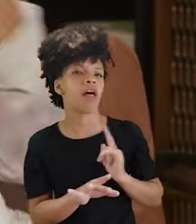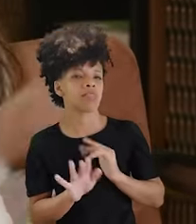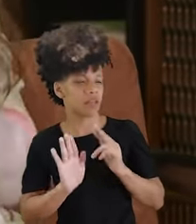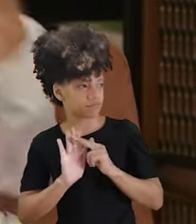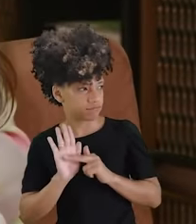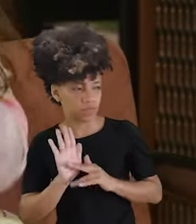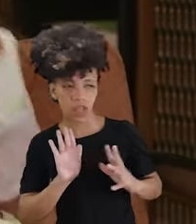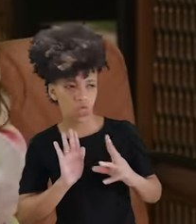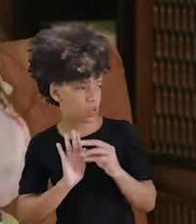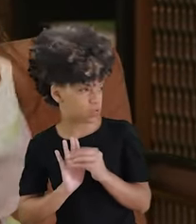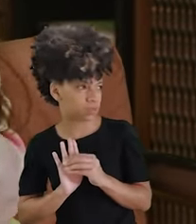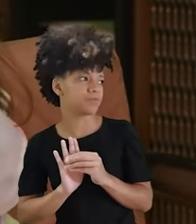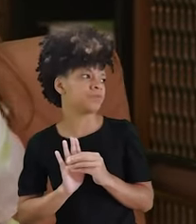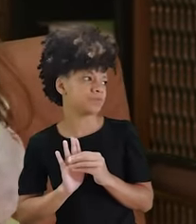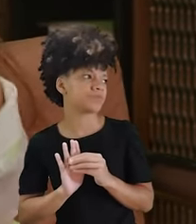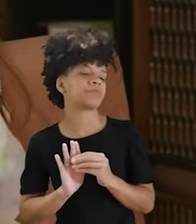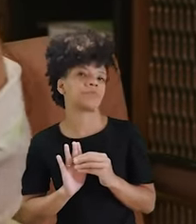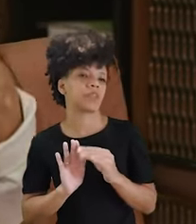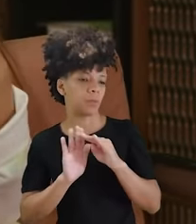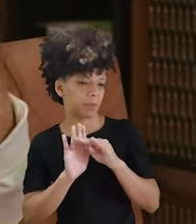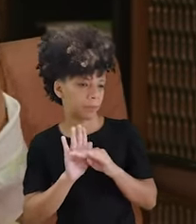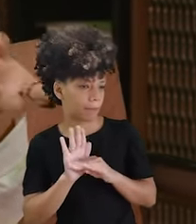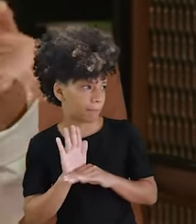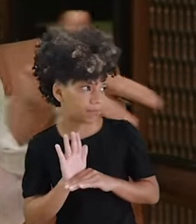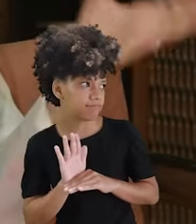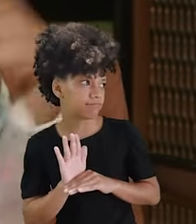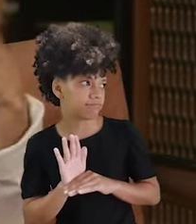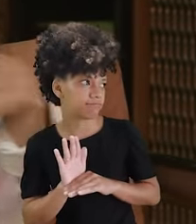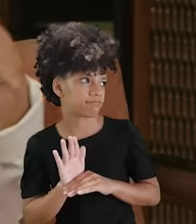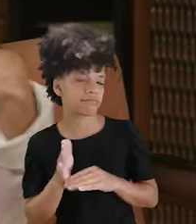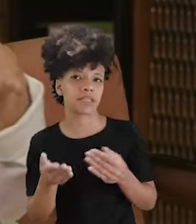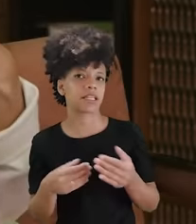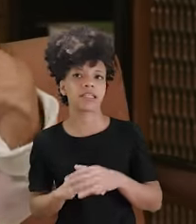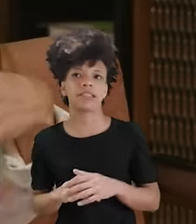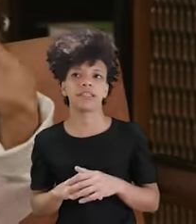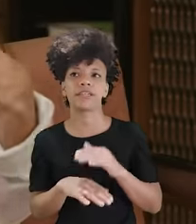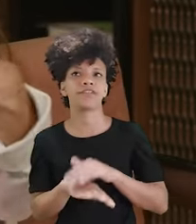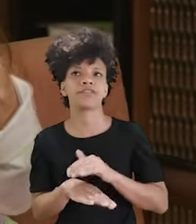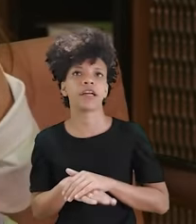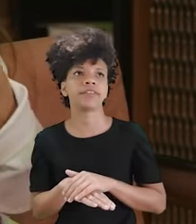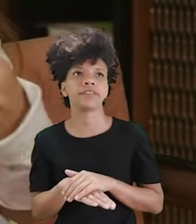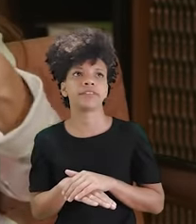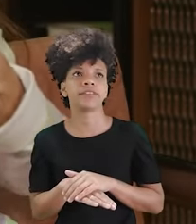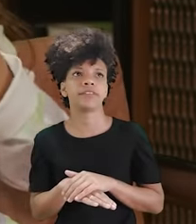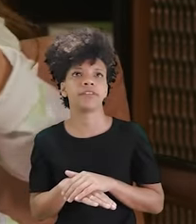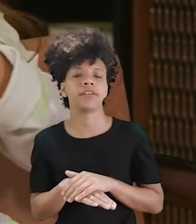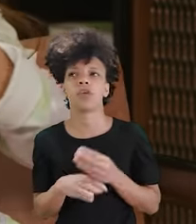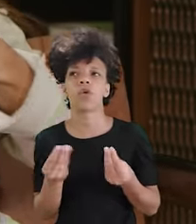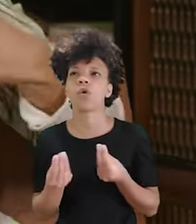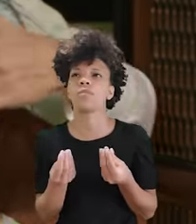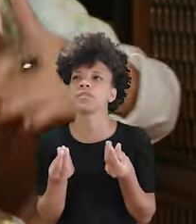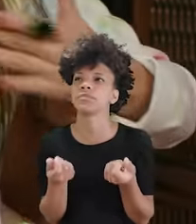né tem todo o o a maquinaria que faz toda a